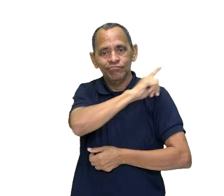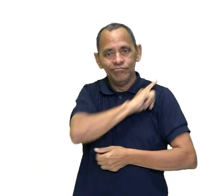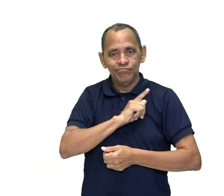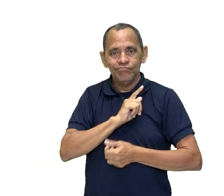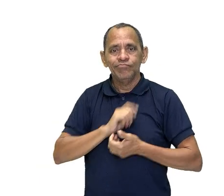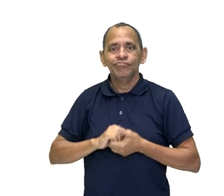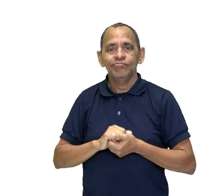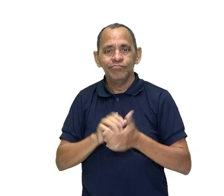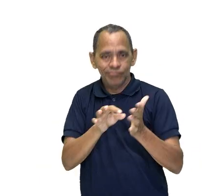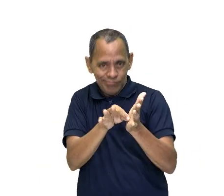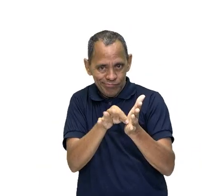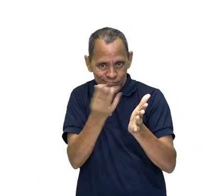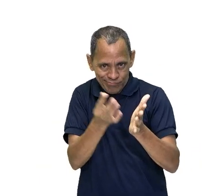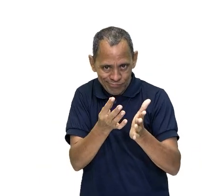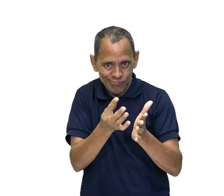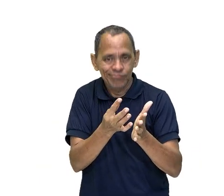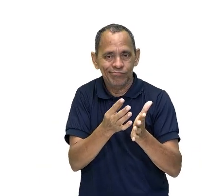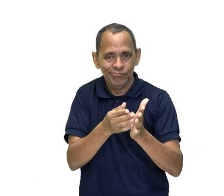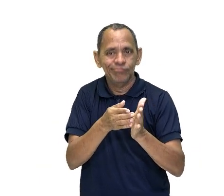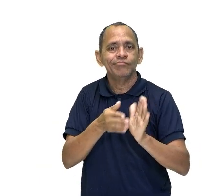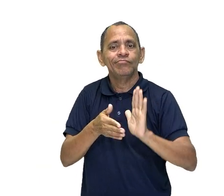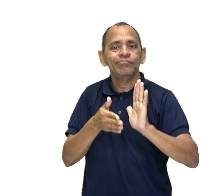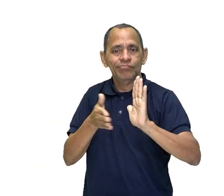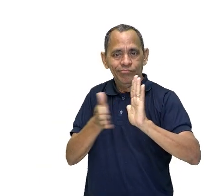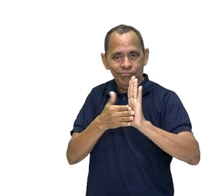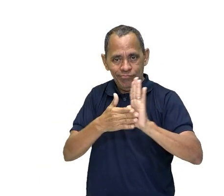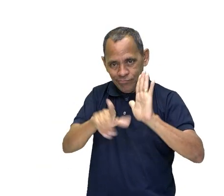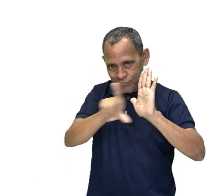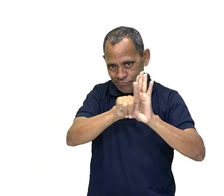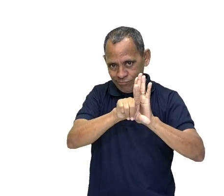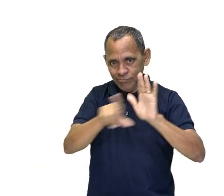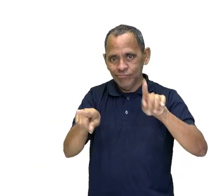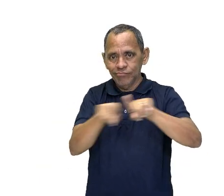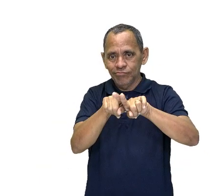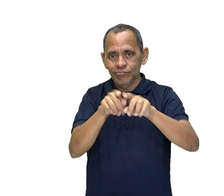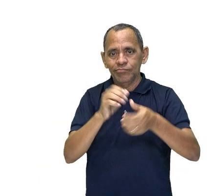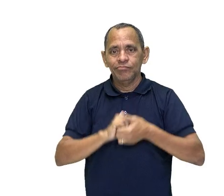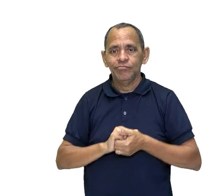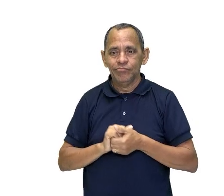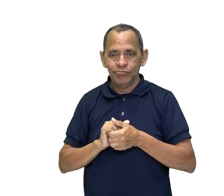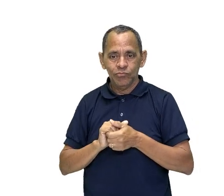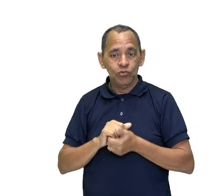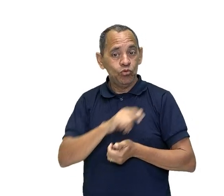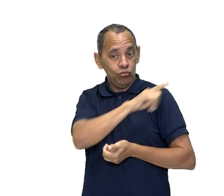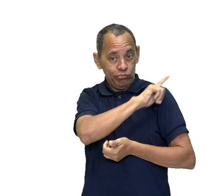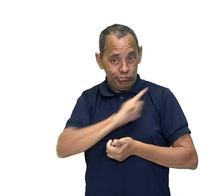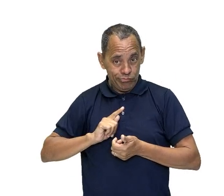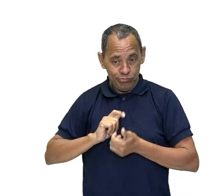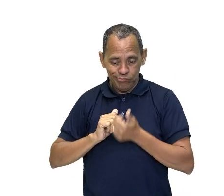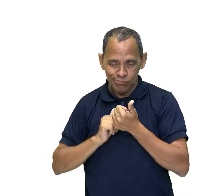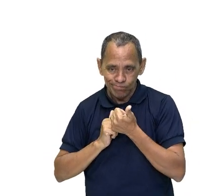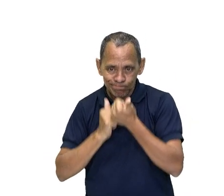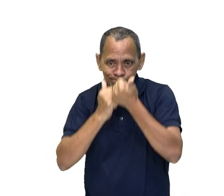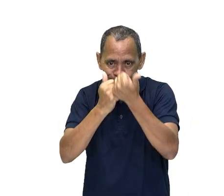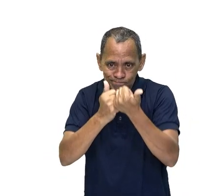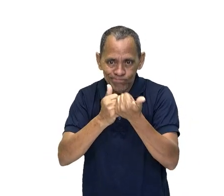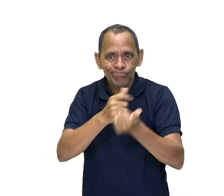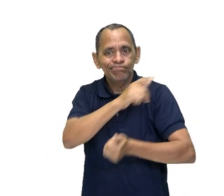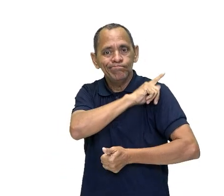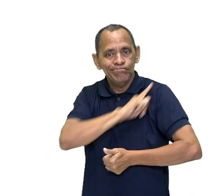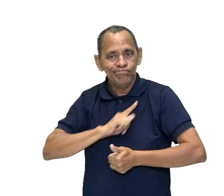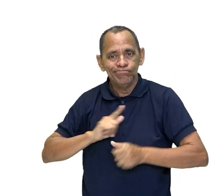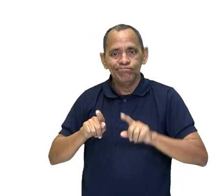lei, os governadores que haviam apoiado na eleição, que haviam pegado verbas da esfera federal,